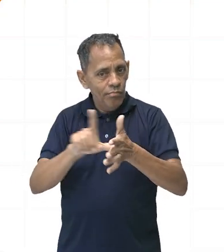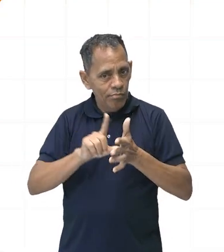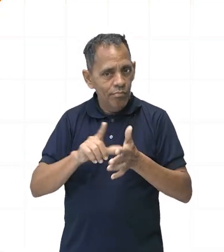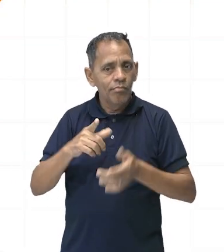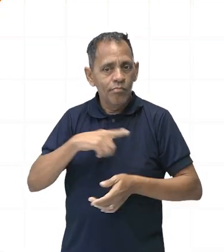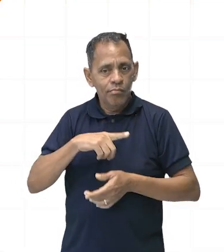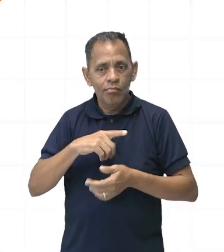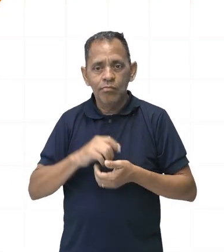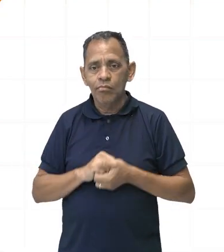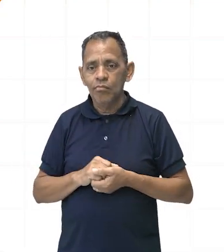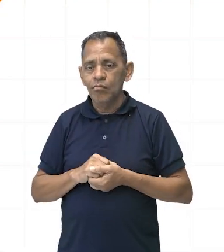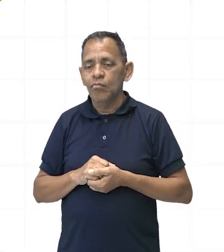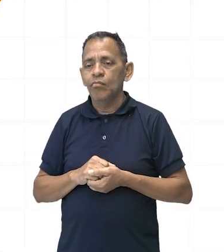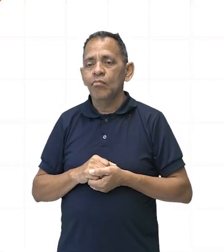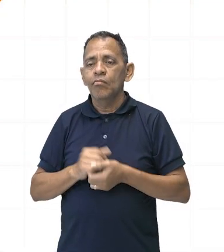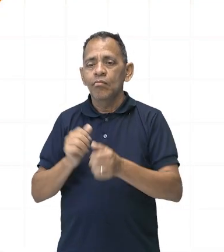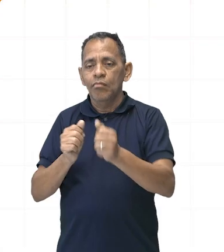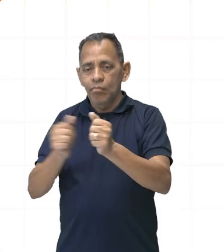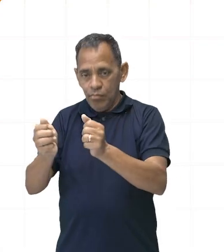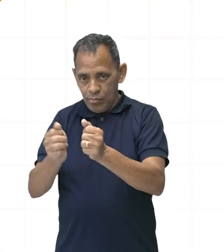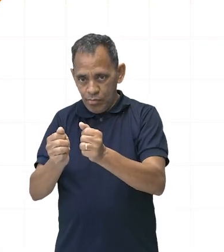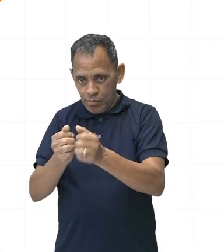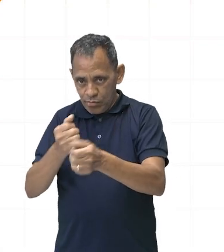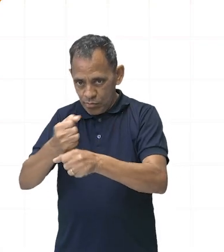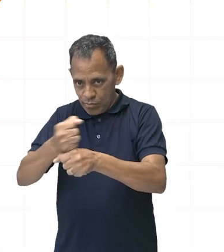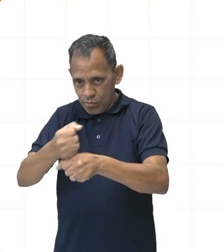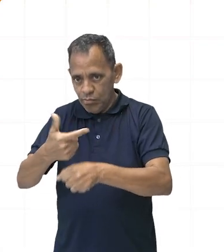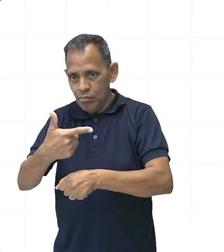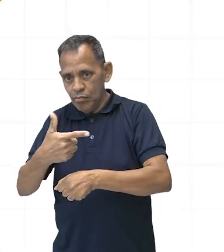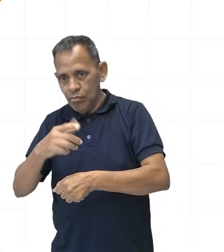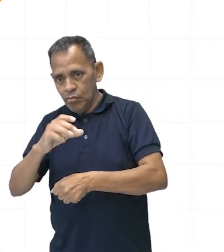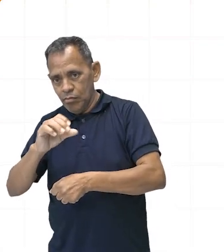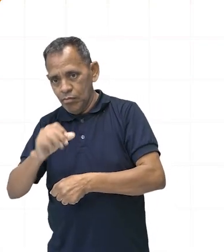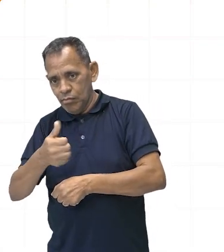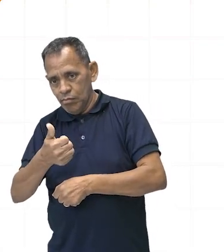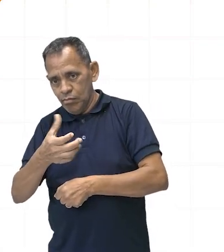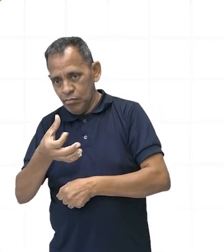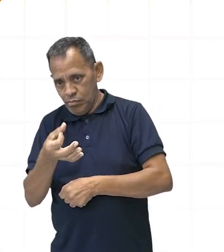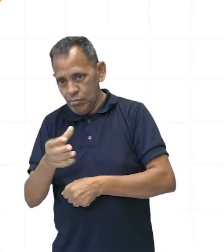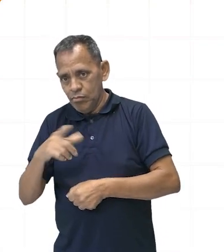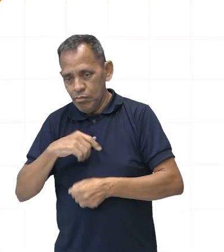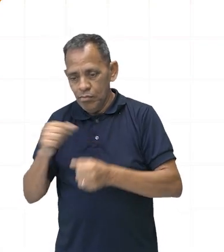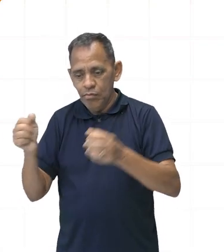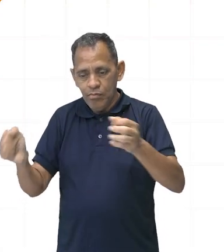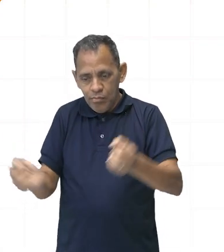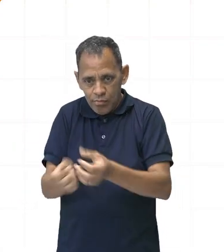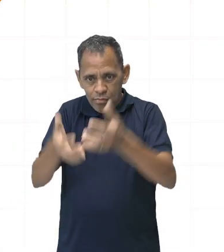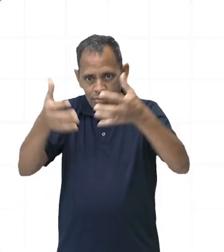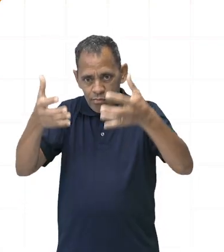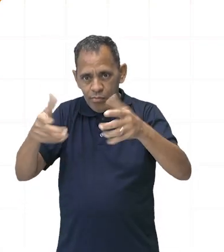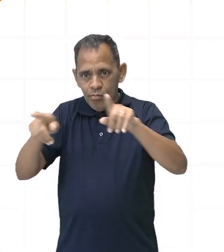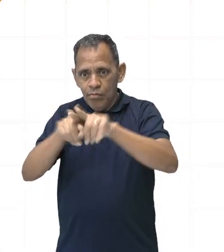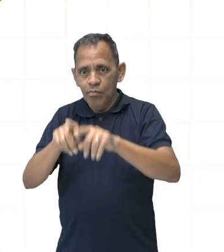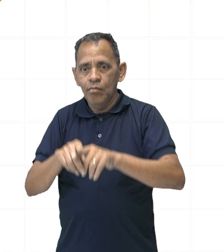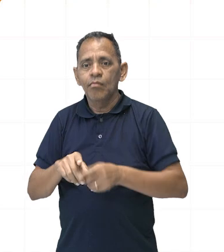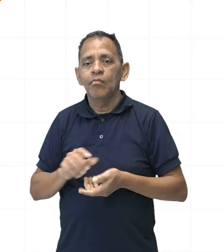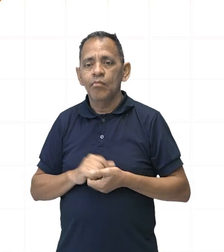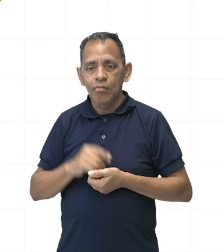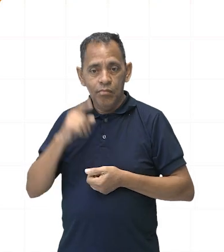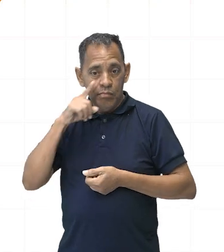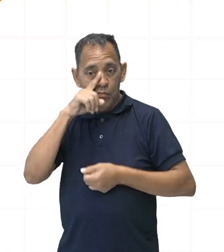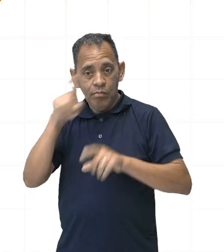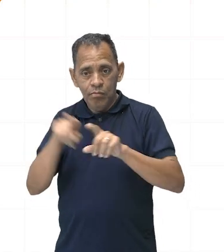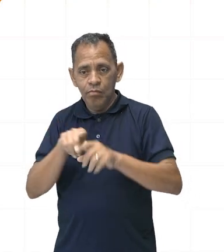anteriores. No ano de 2016, houve uma explosão violenta que acabou despertando novamente